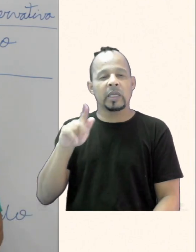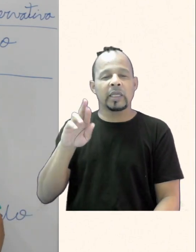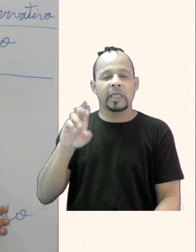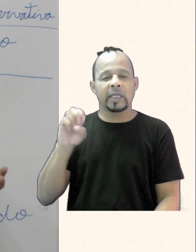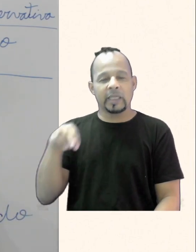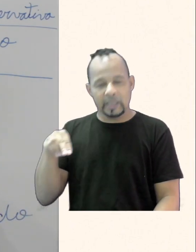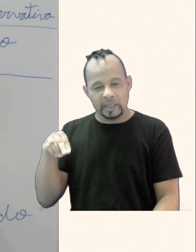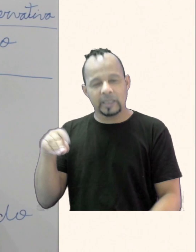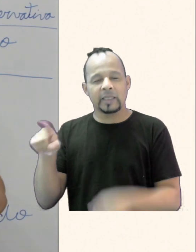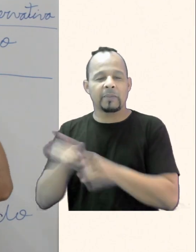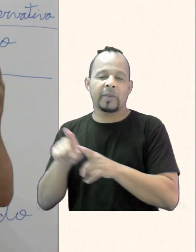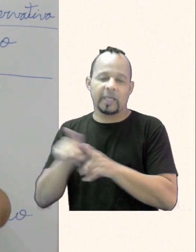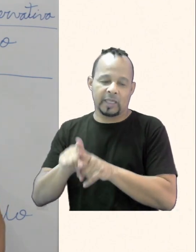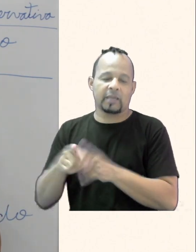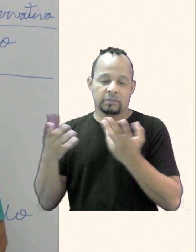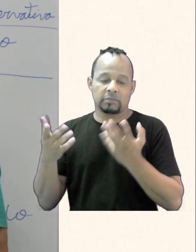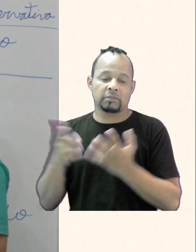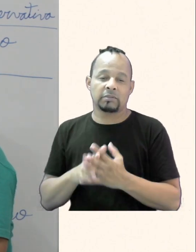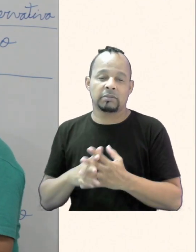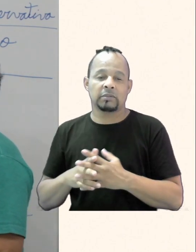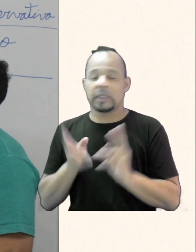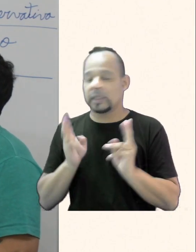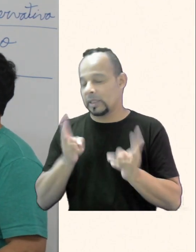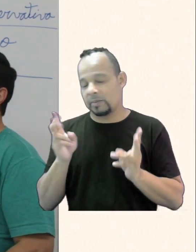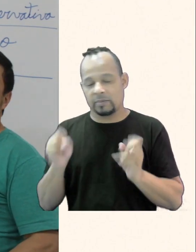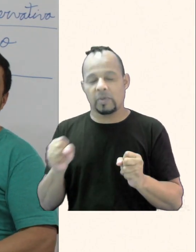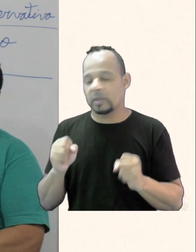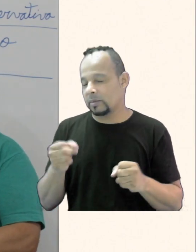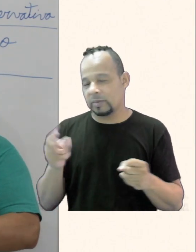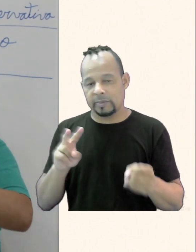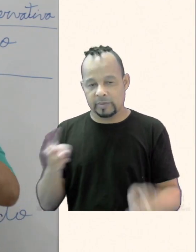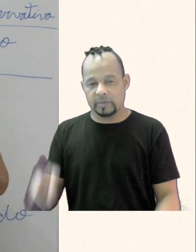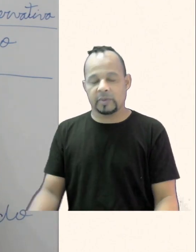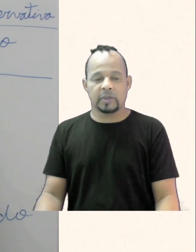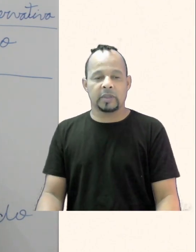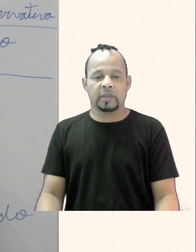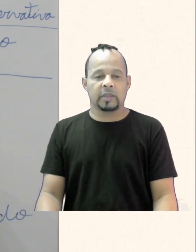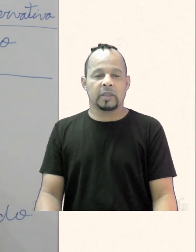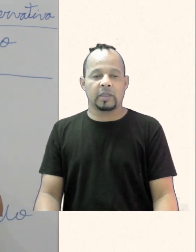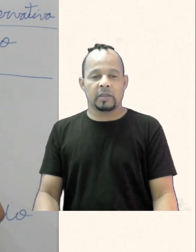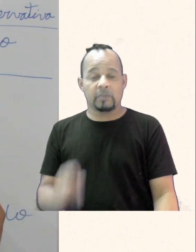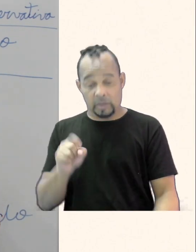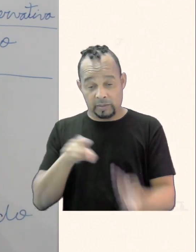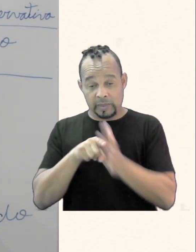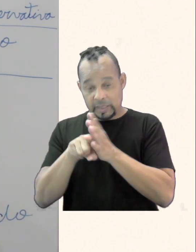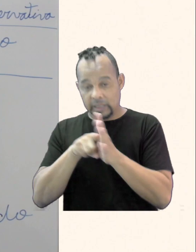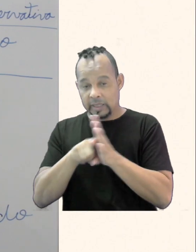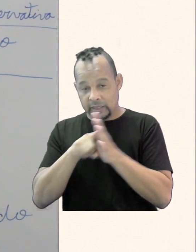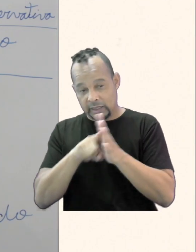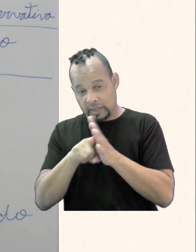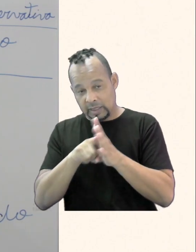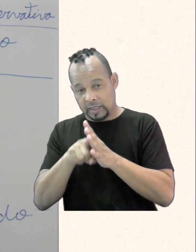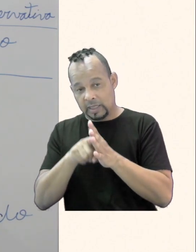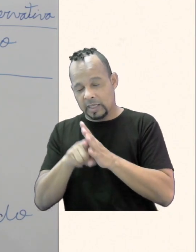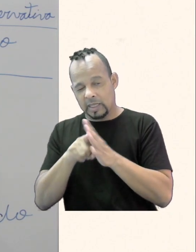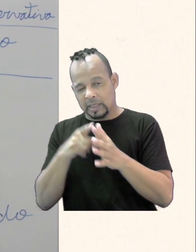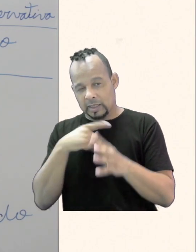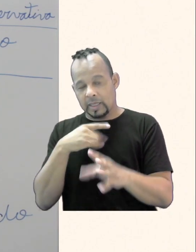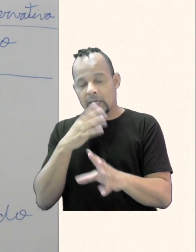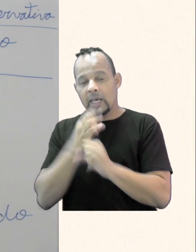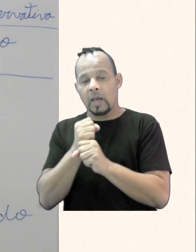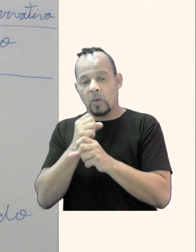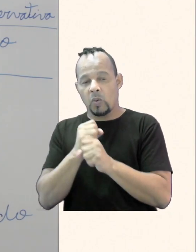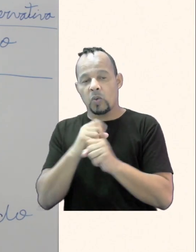Stokes, falou de um, vem o outro na cabeça. Então, enfim, se quiser procurar aí por essas palavras-chave, estudar um pouquinho de cálculo